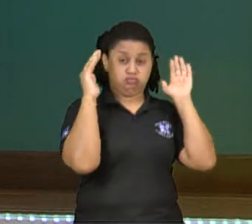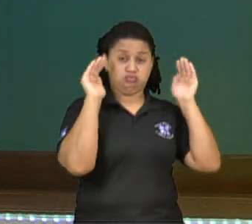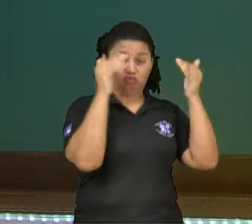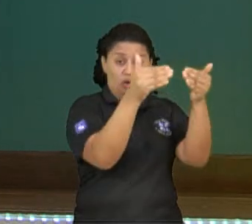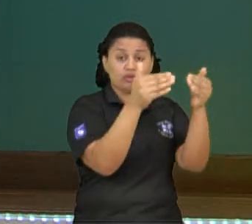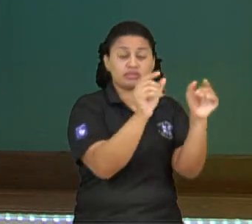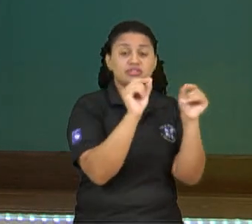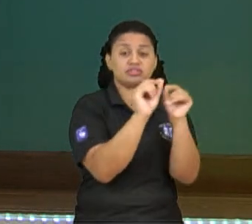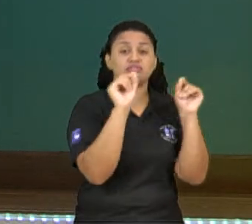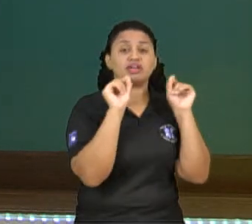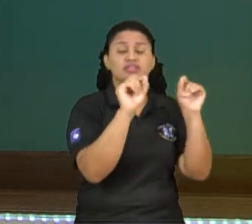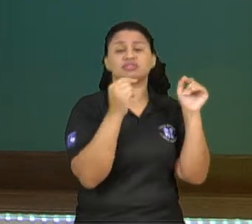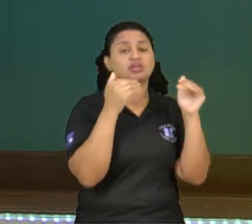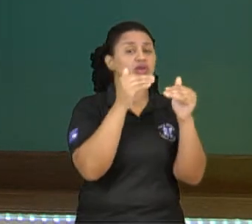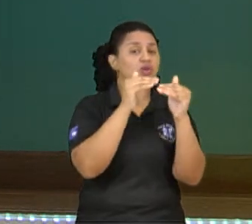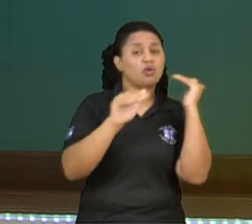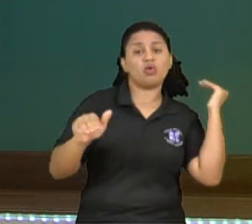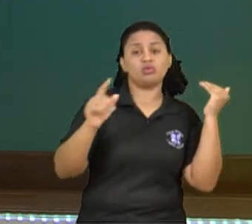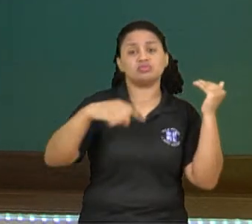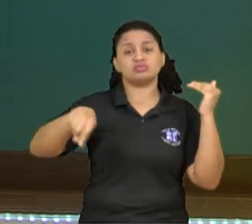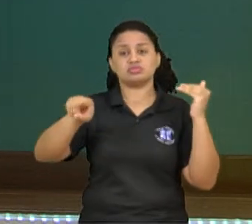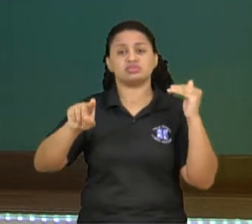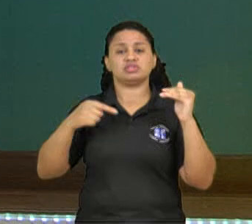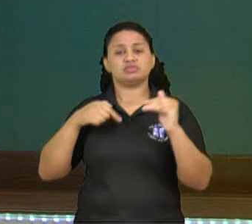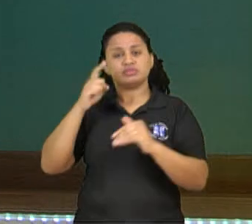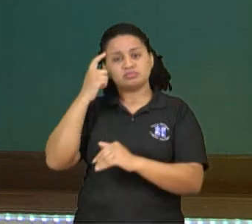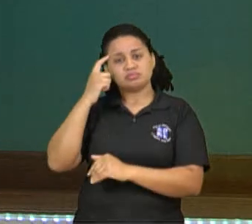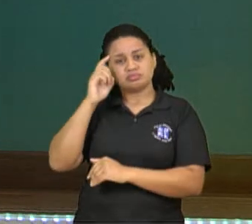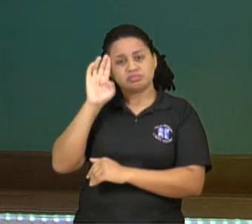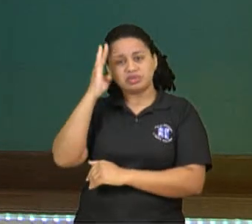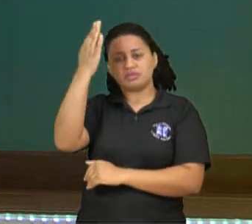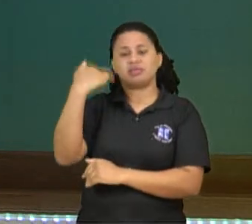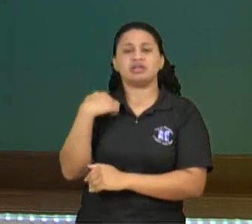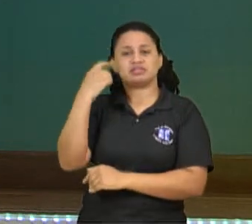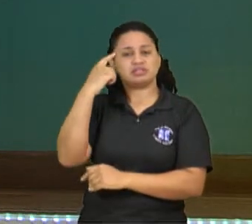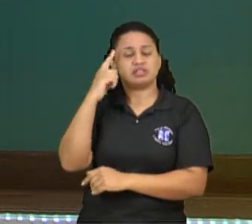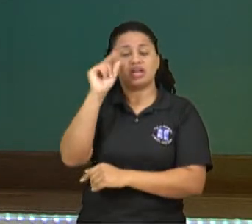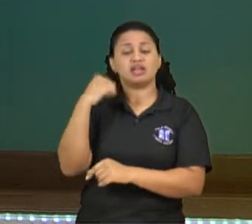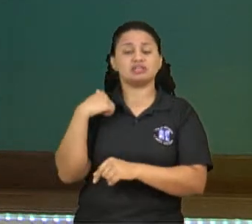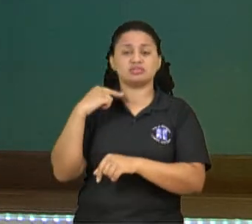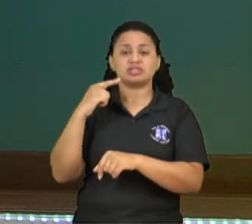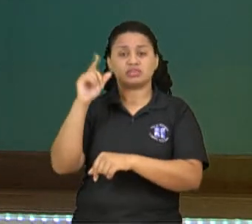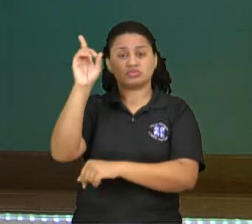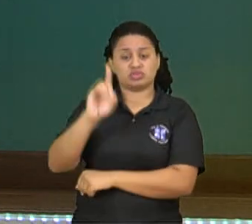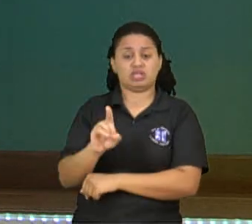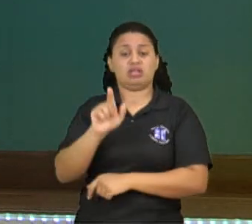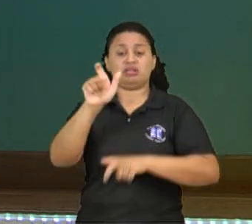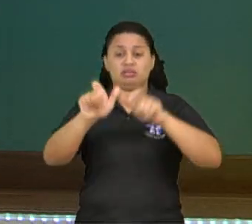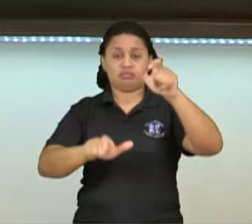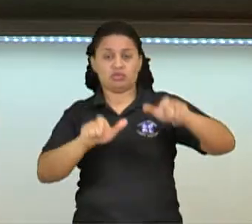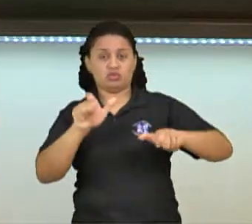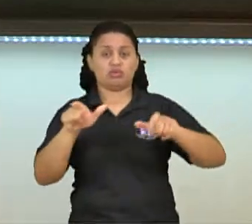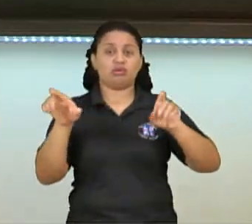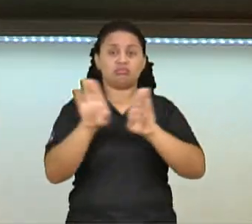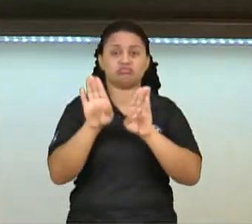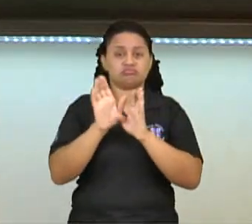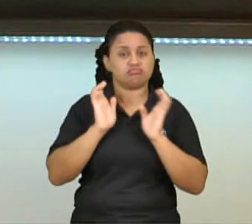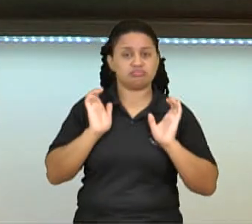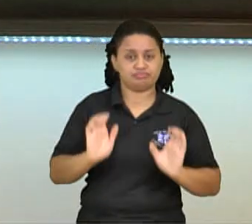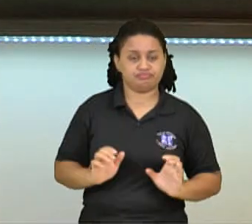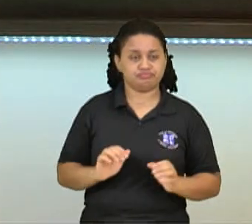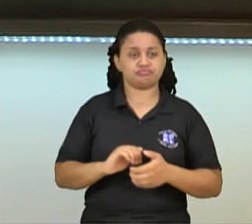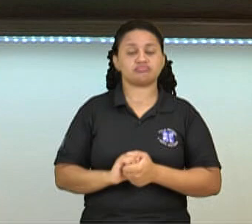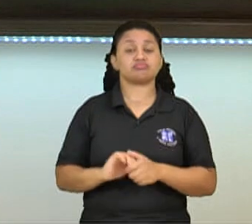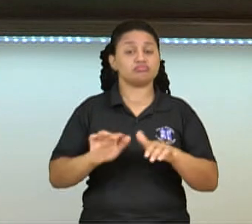acabar colocando-se contra aqueles primeiros ideais da Declaração dos Direitos do Homem e do Cidadão, onde as